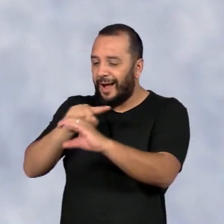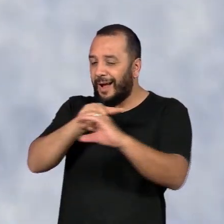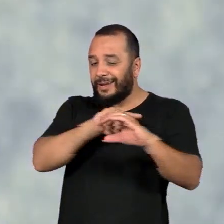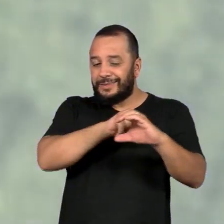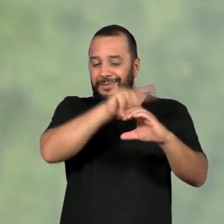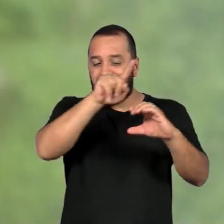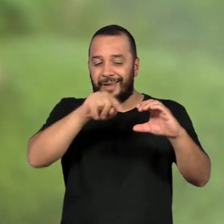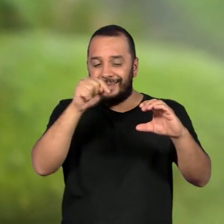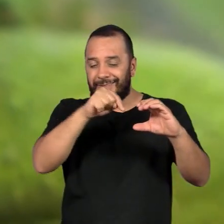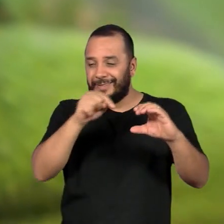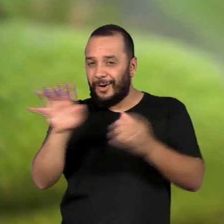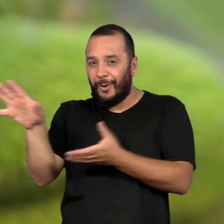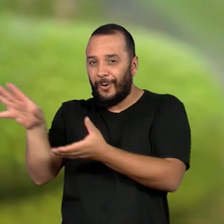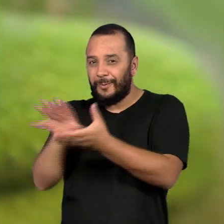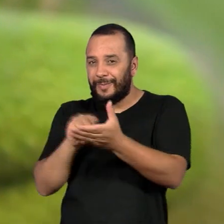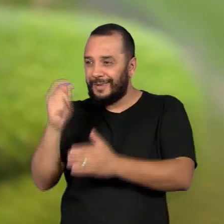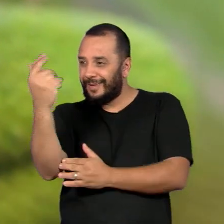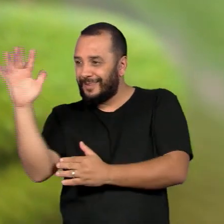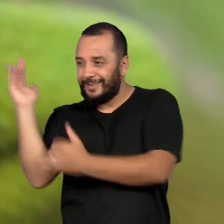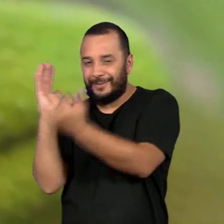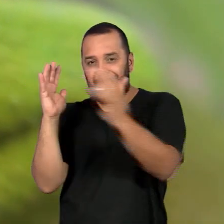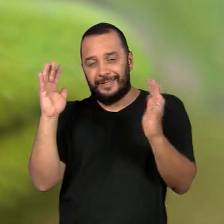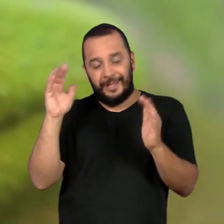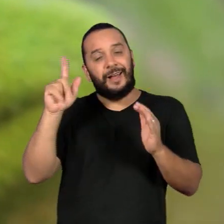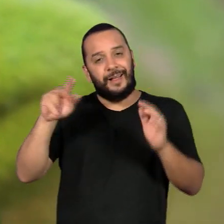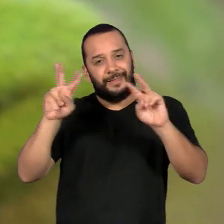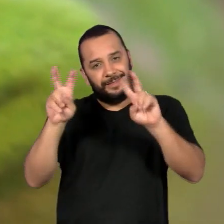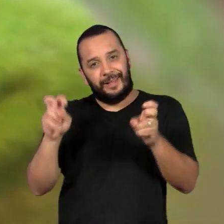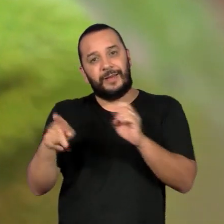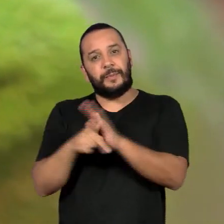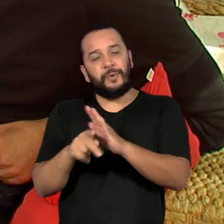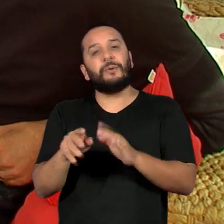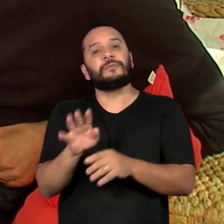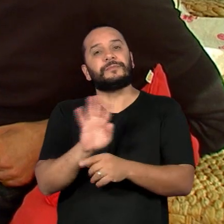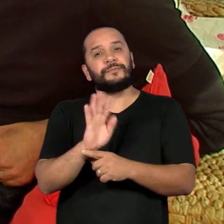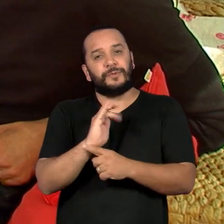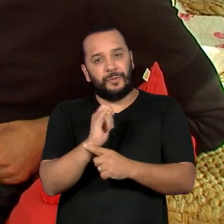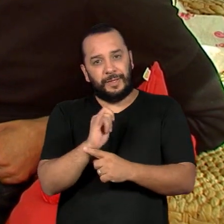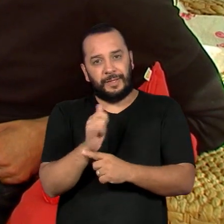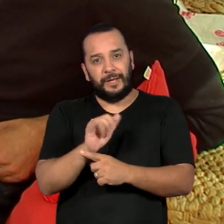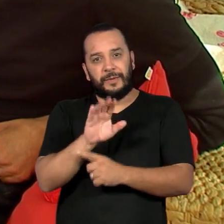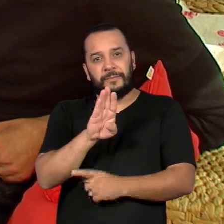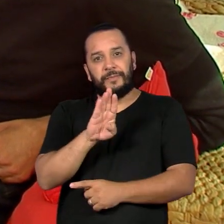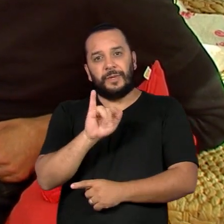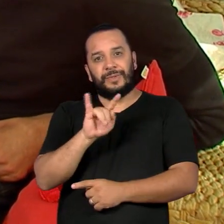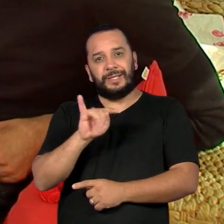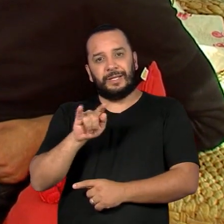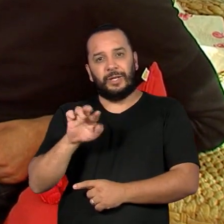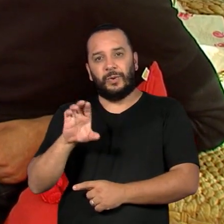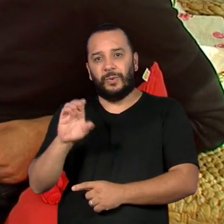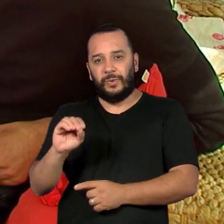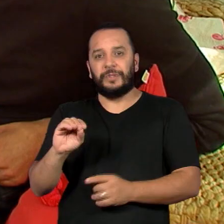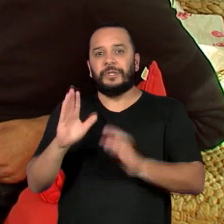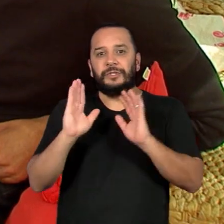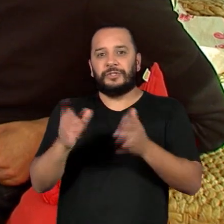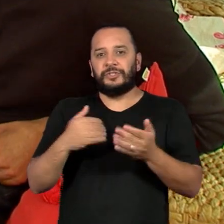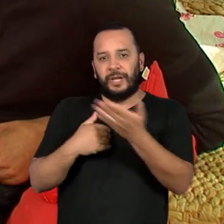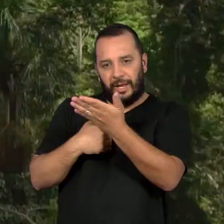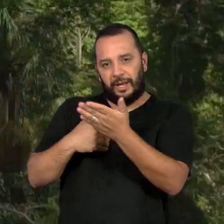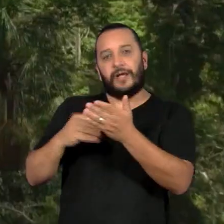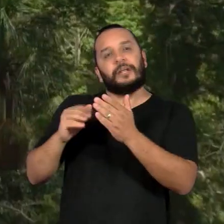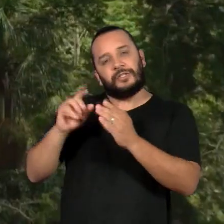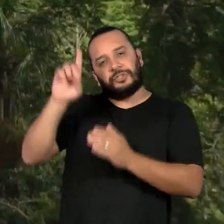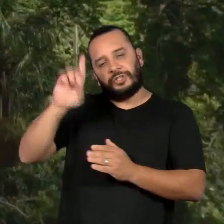imita a natureza é tema do premiado documentário Biocêntricos, dirigido por Fernanda Reins Figueiredo e Ataliba